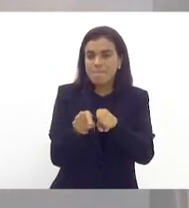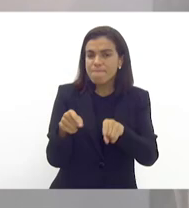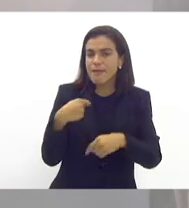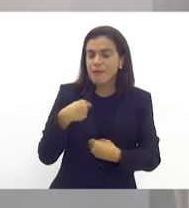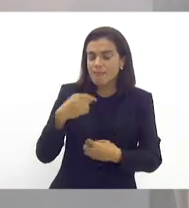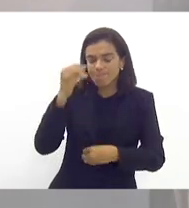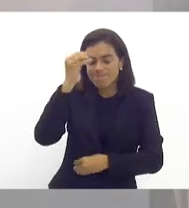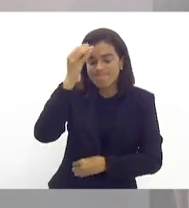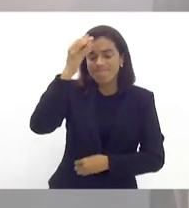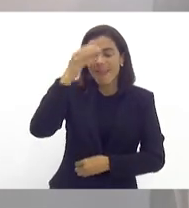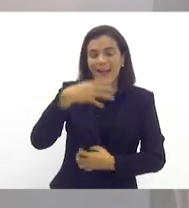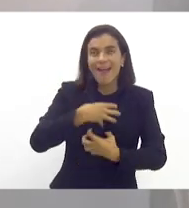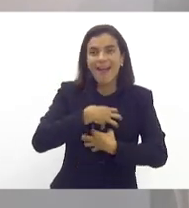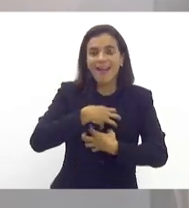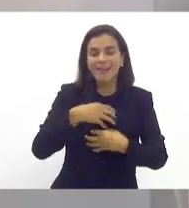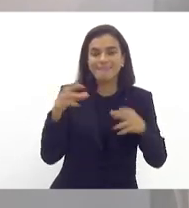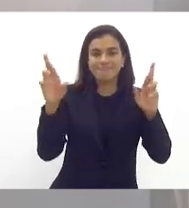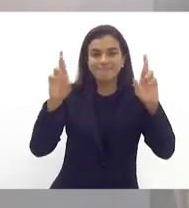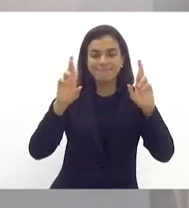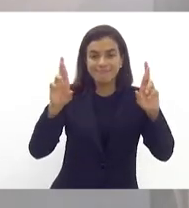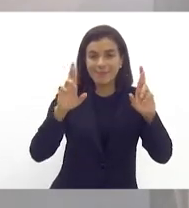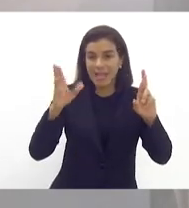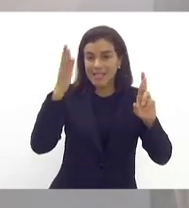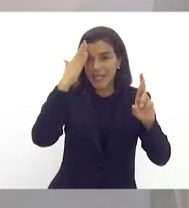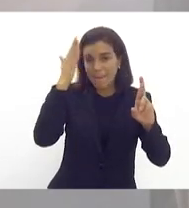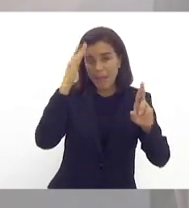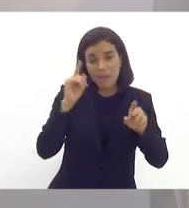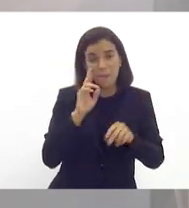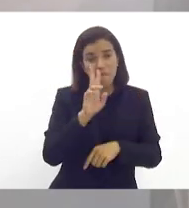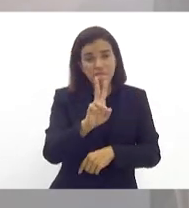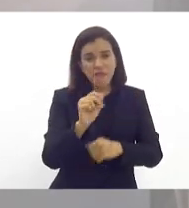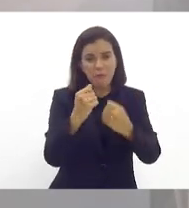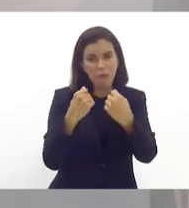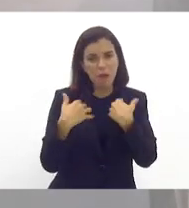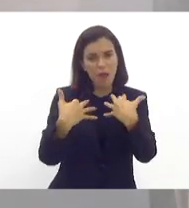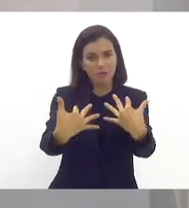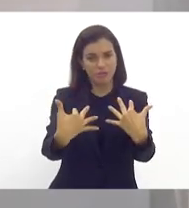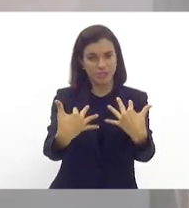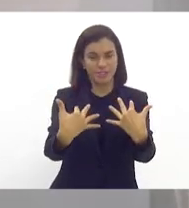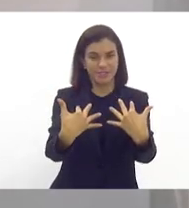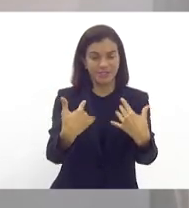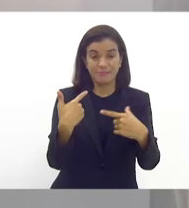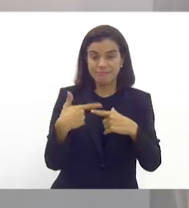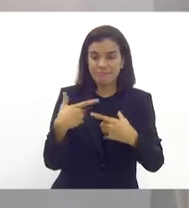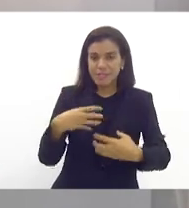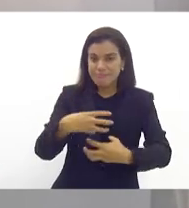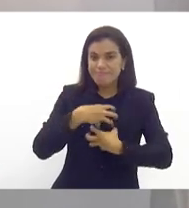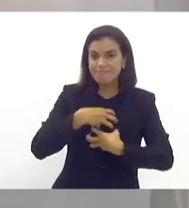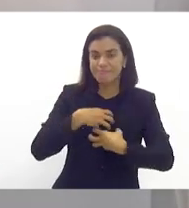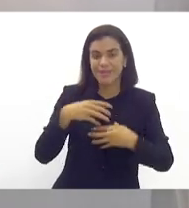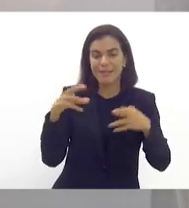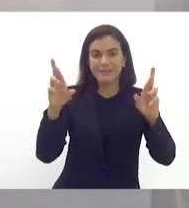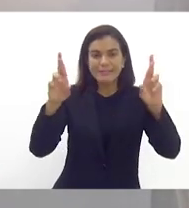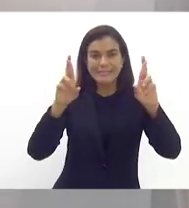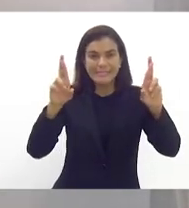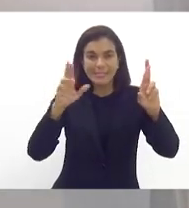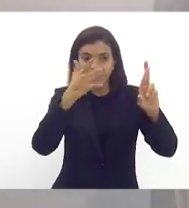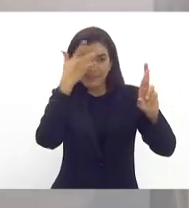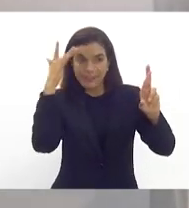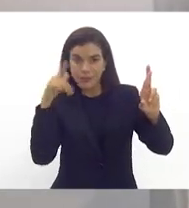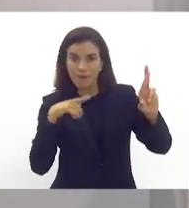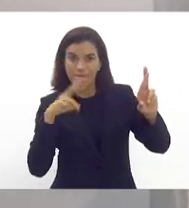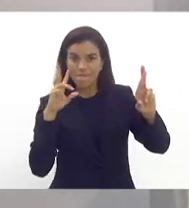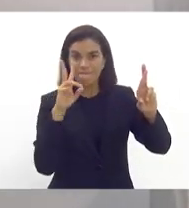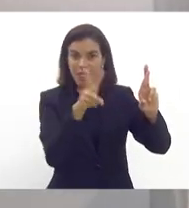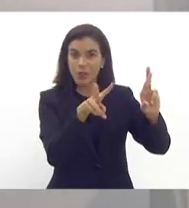a esperança é saber é ver uma audiência dessa porque a isso nos alimenta de esperança alguém tá enxergando